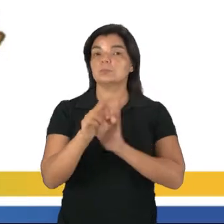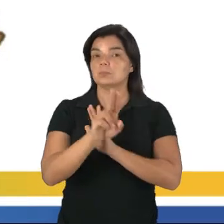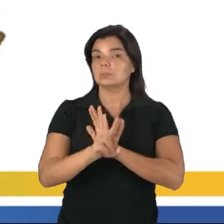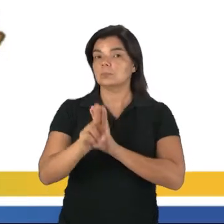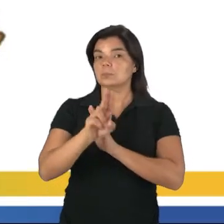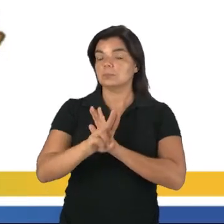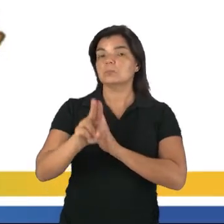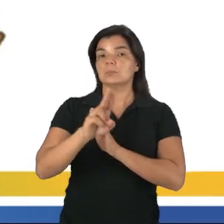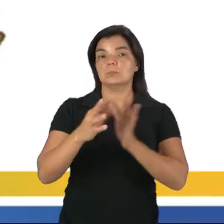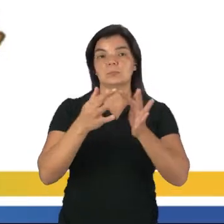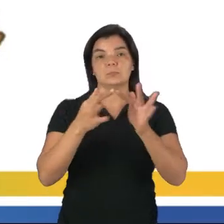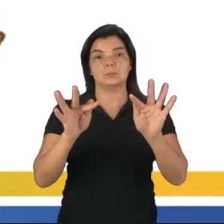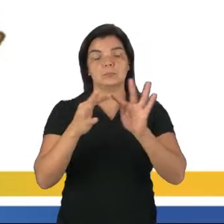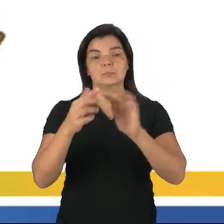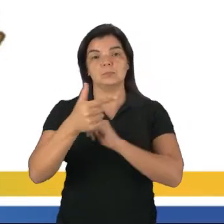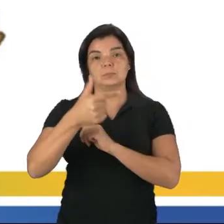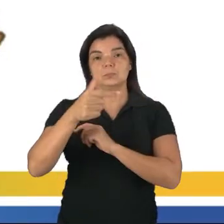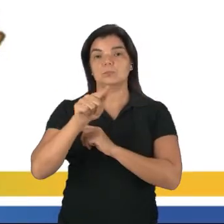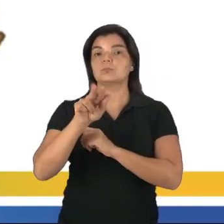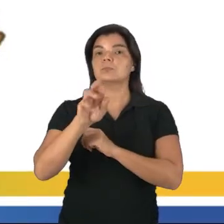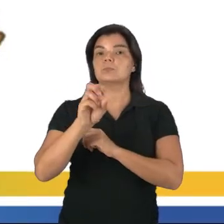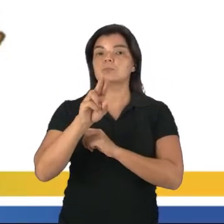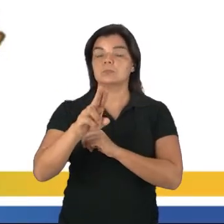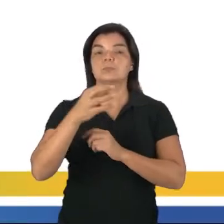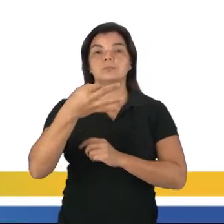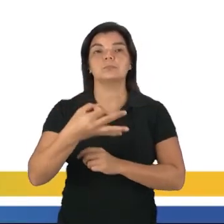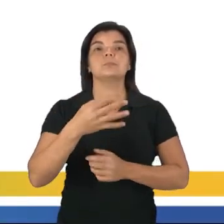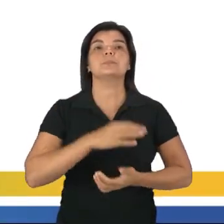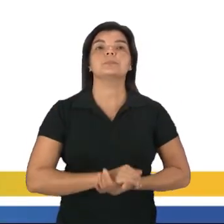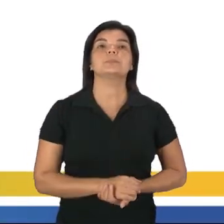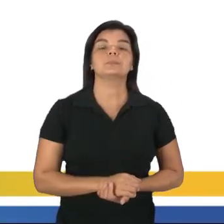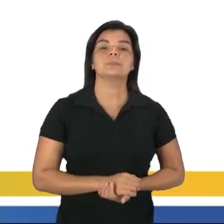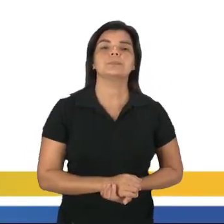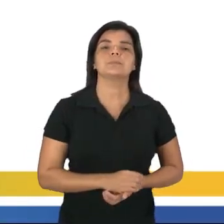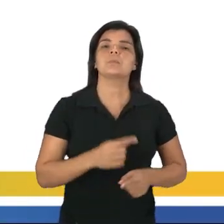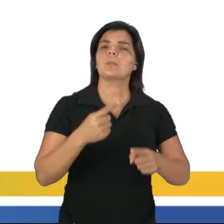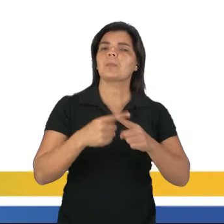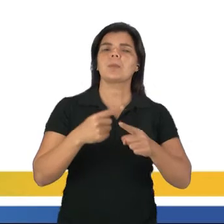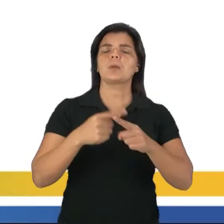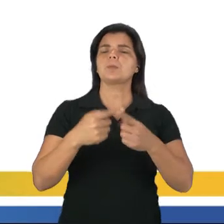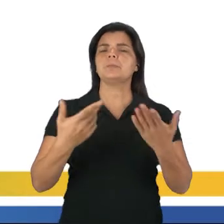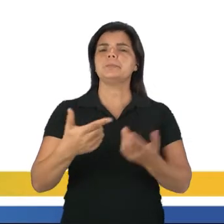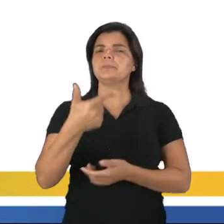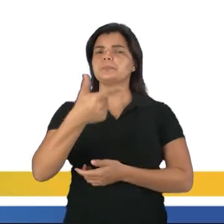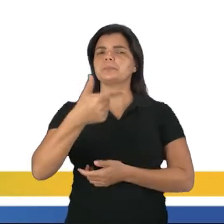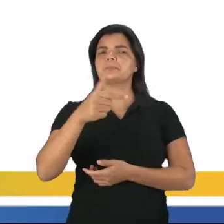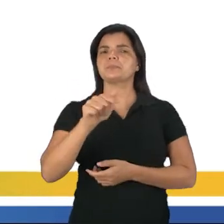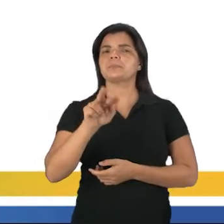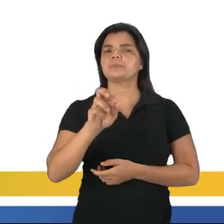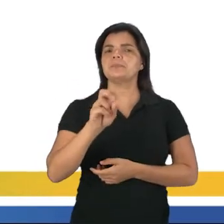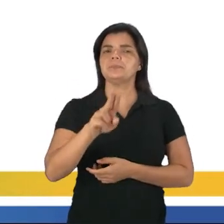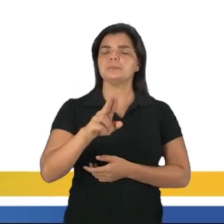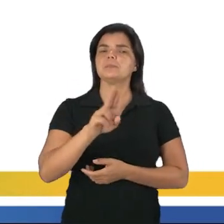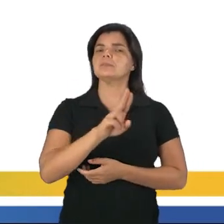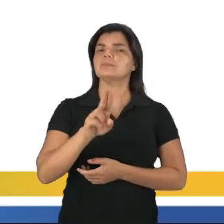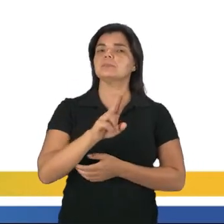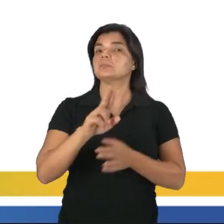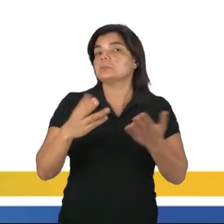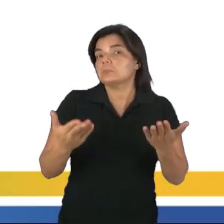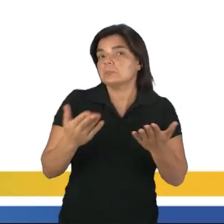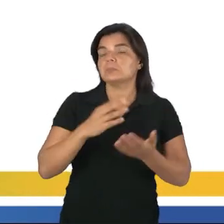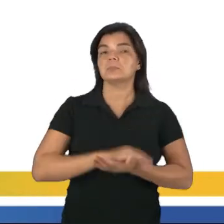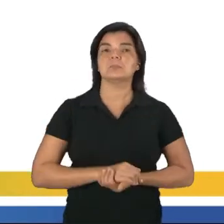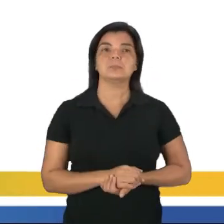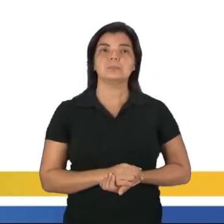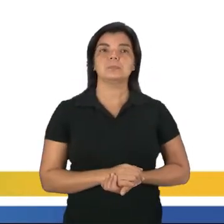utilizam a função do segundo grau, certo? Vamos entender agora por que ela tem essa nomenclatura, né? Por que é do